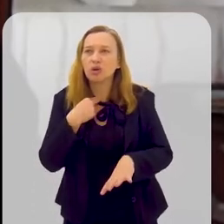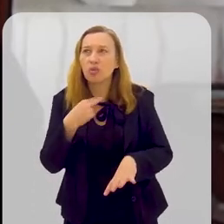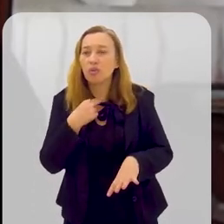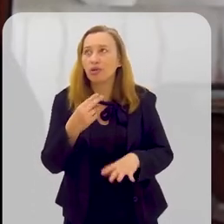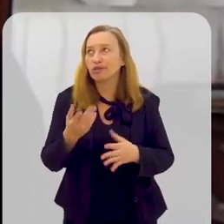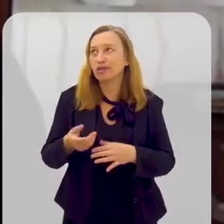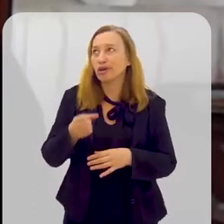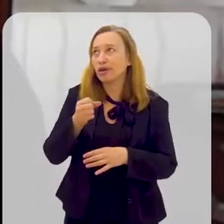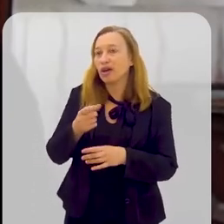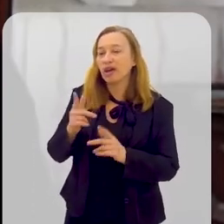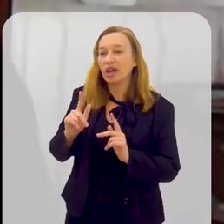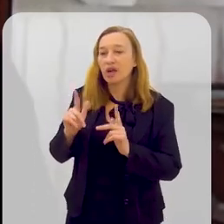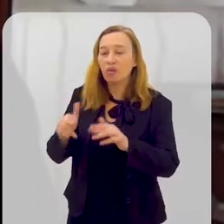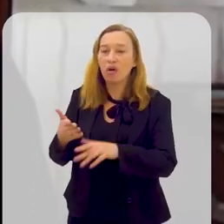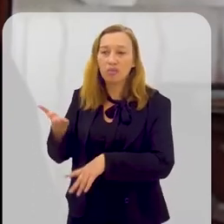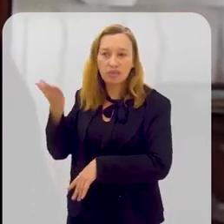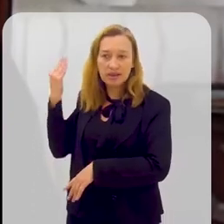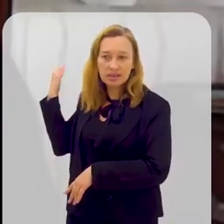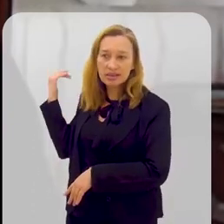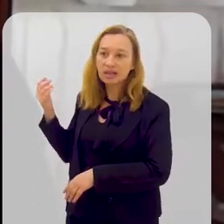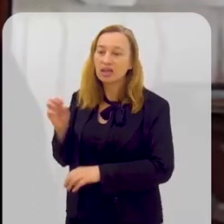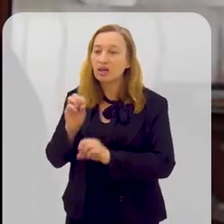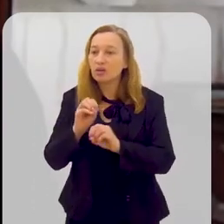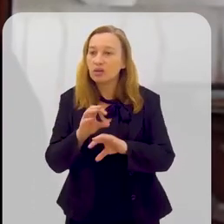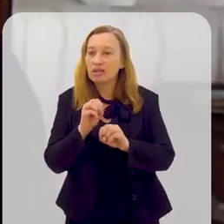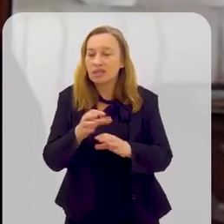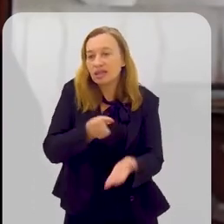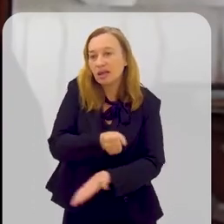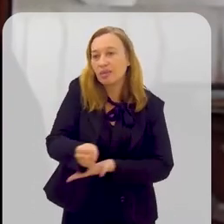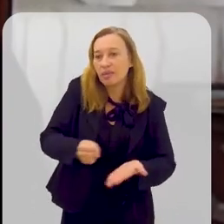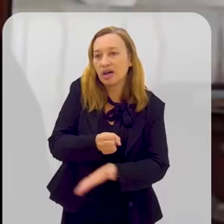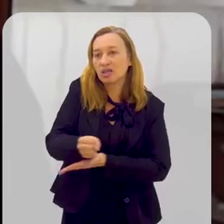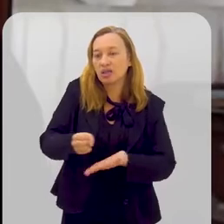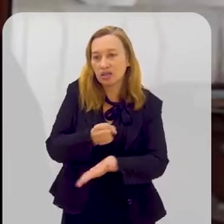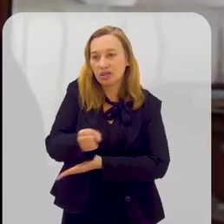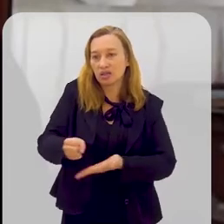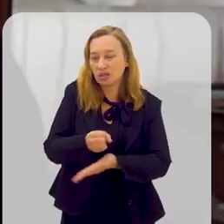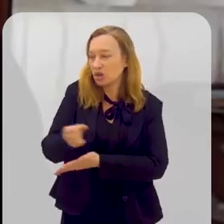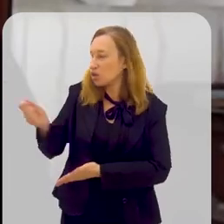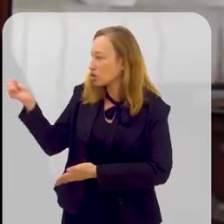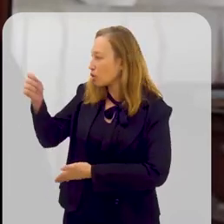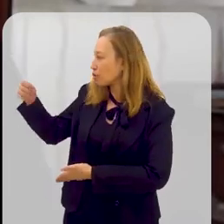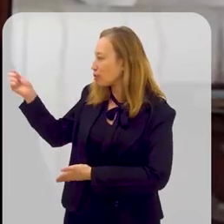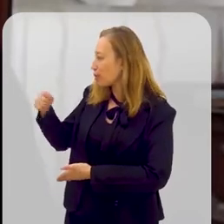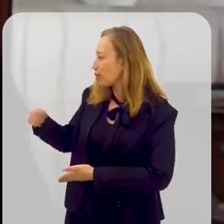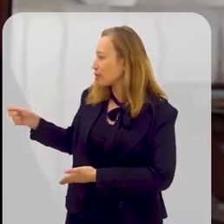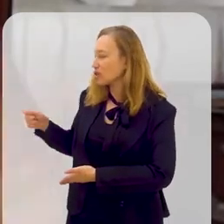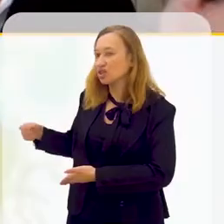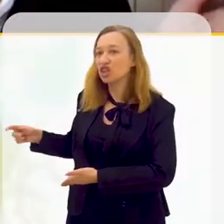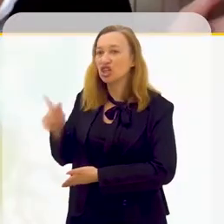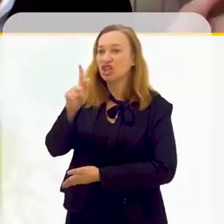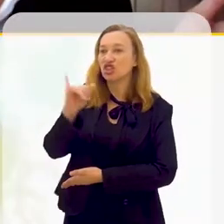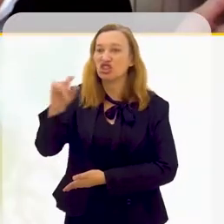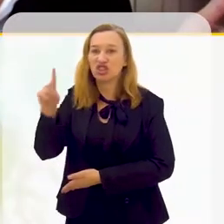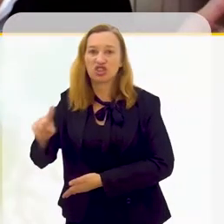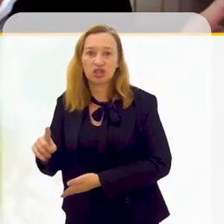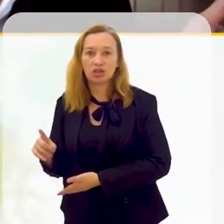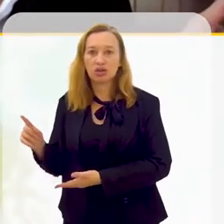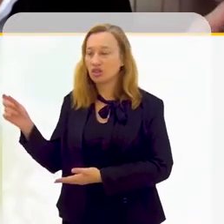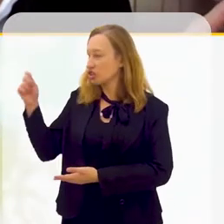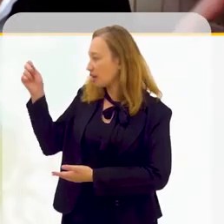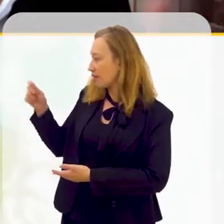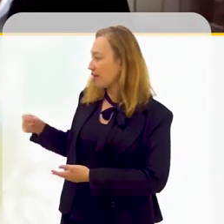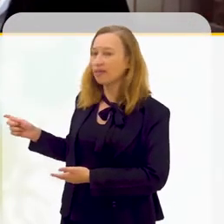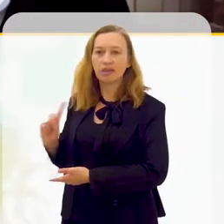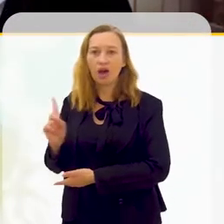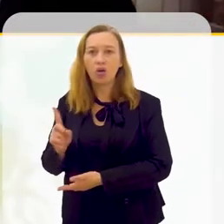ensino não pode ser como antigamente a gente dizia uma aula baseada no cuspe exige hoje nem diz